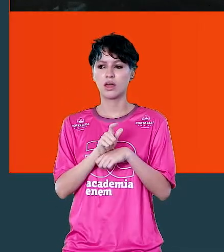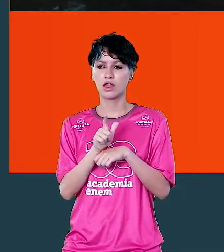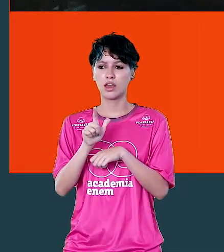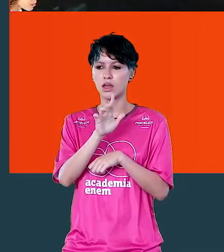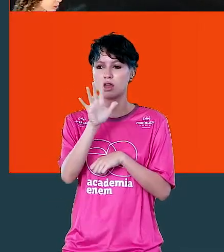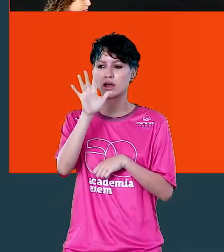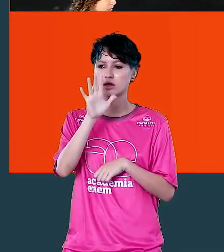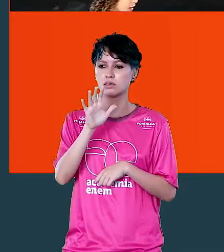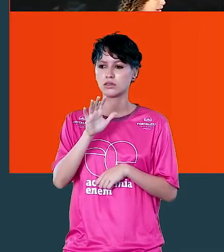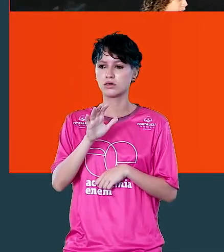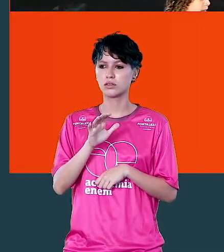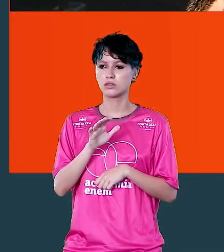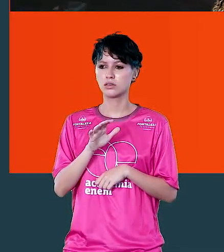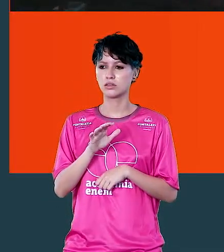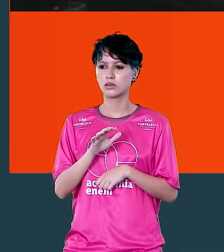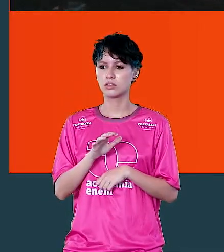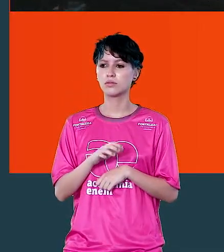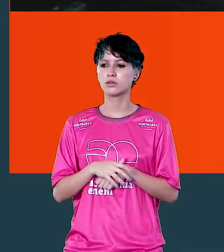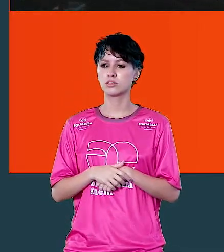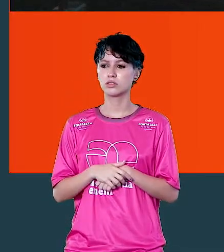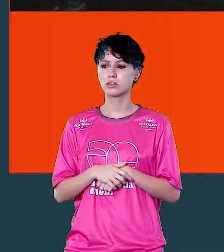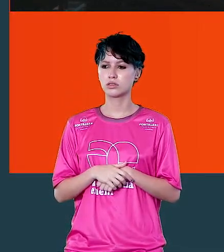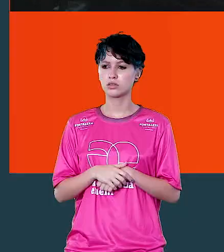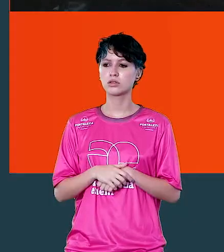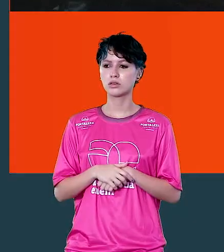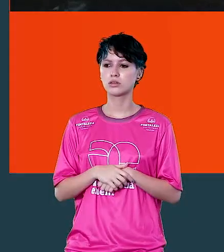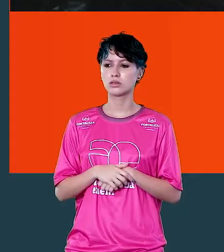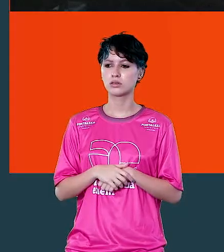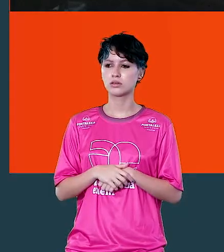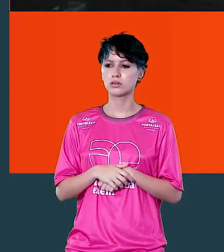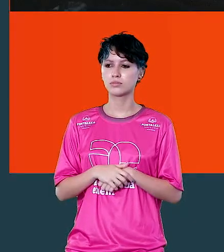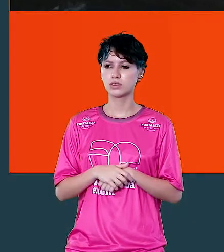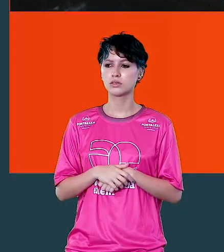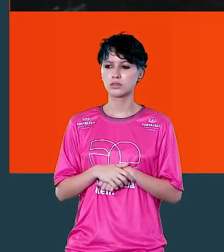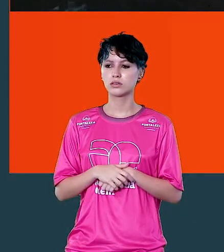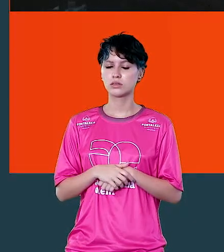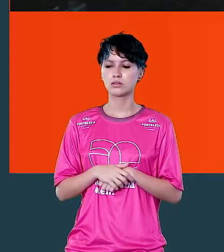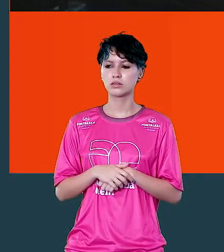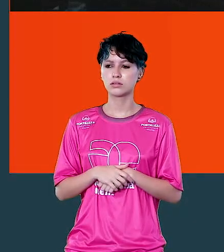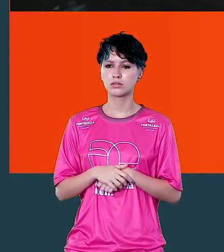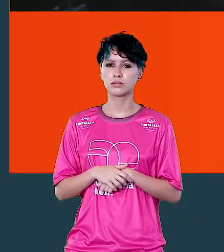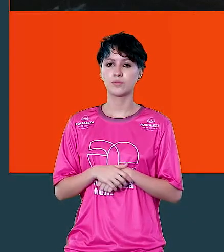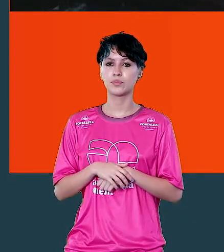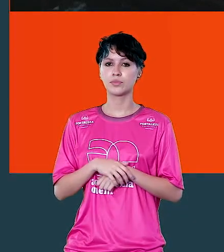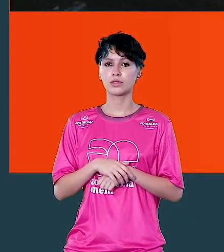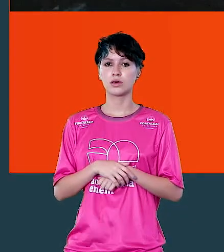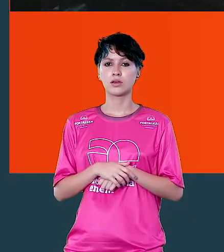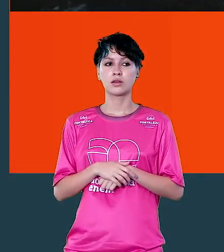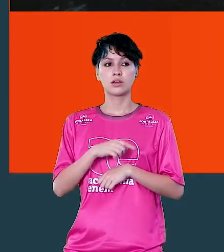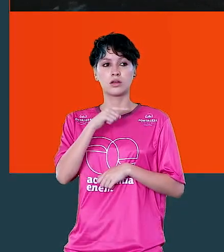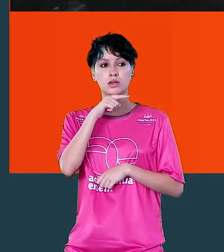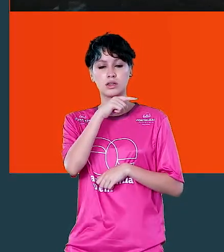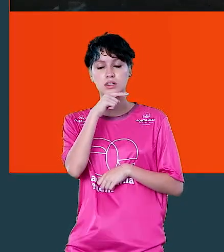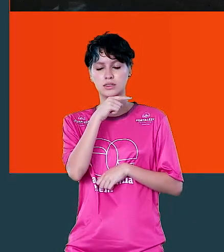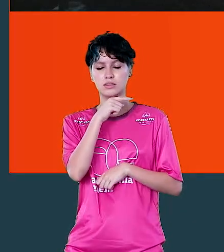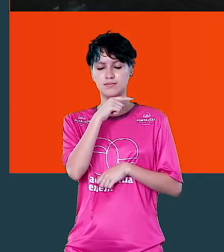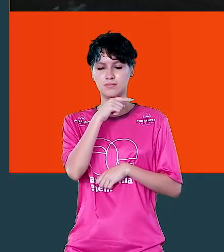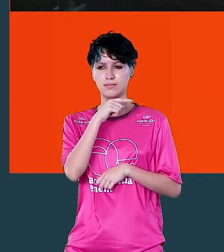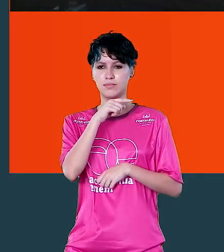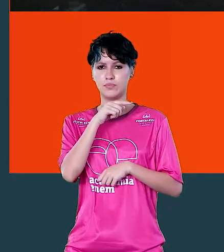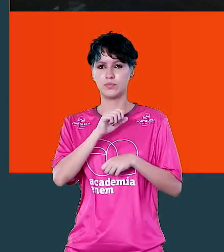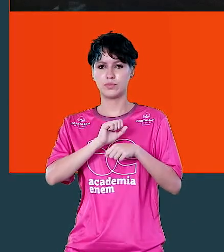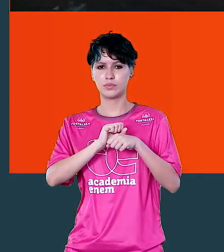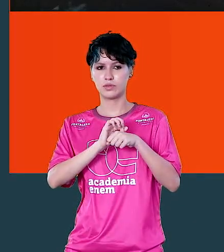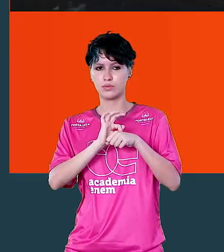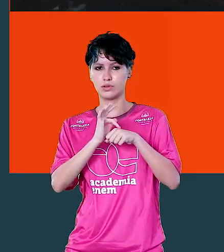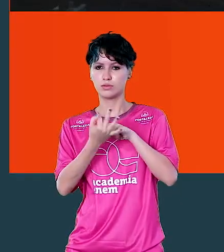tipo de elemento químico, que é o oxigênio, né? Então isso é classificado como uma substância pura simples. Ó,